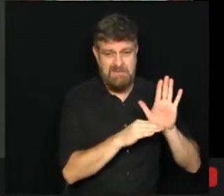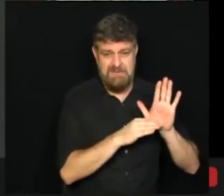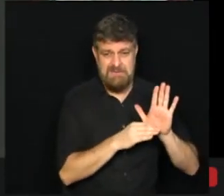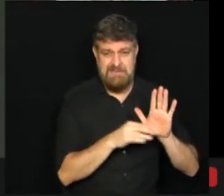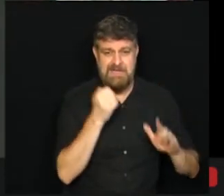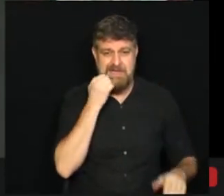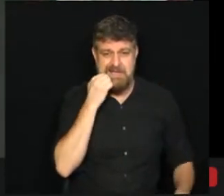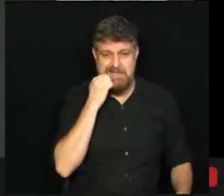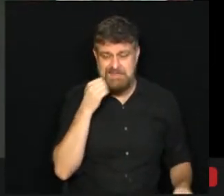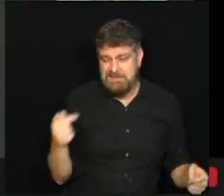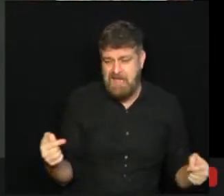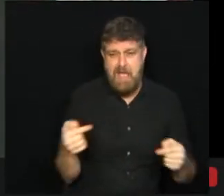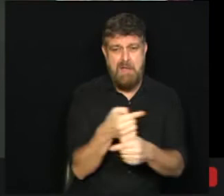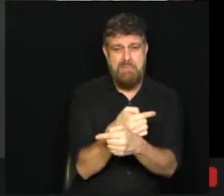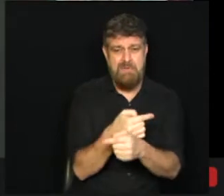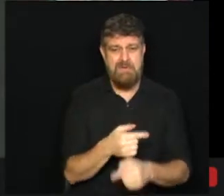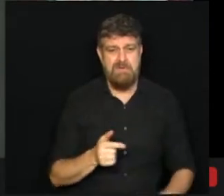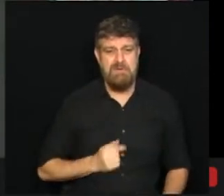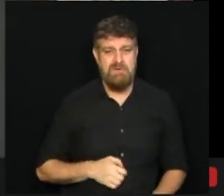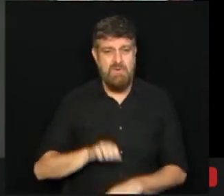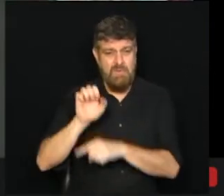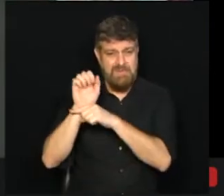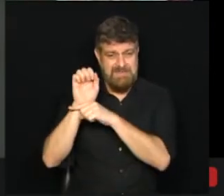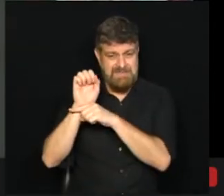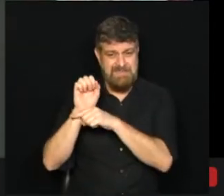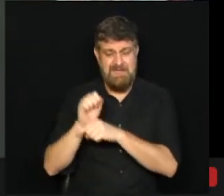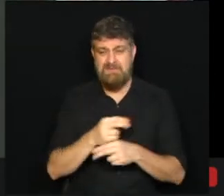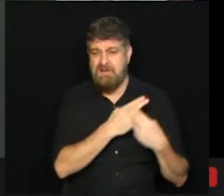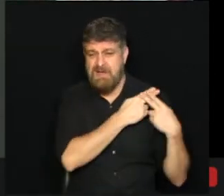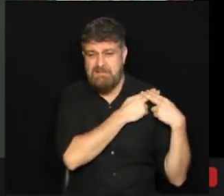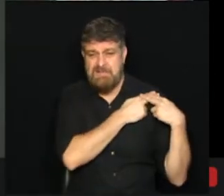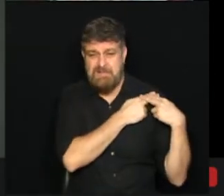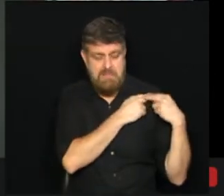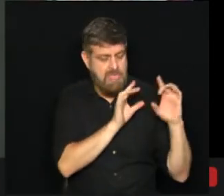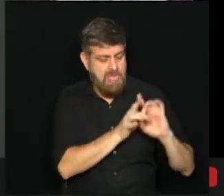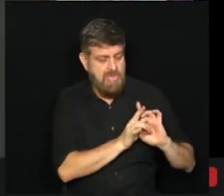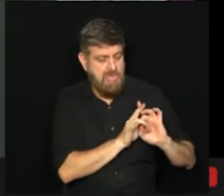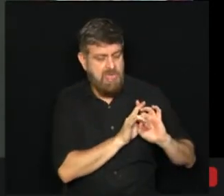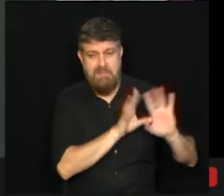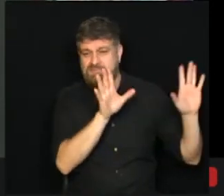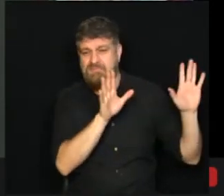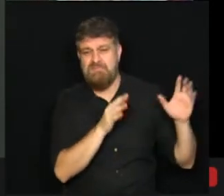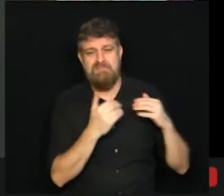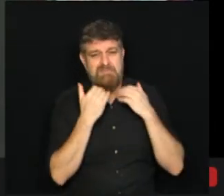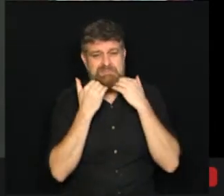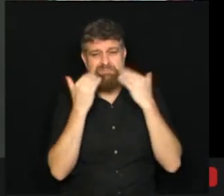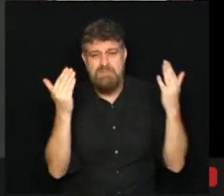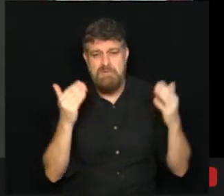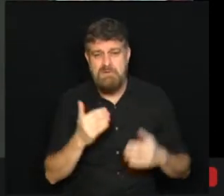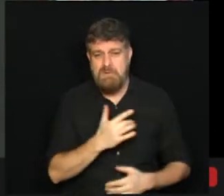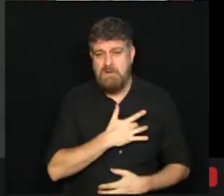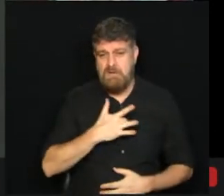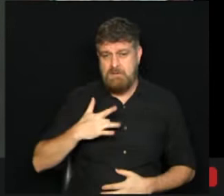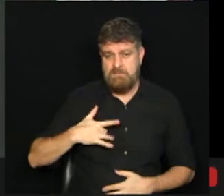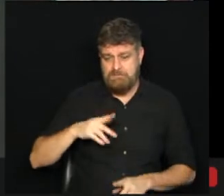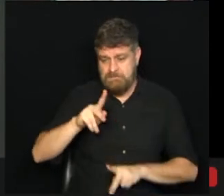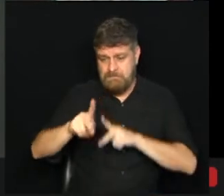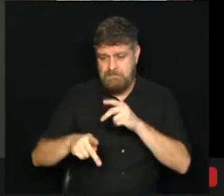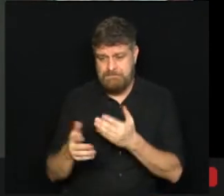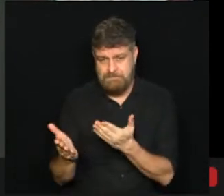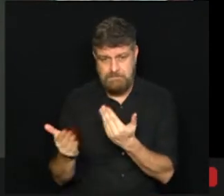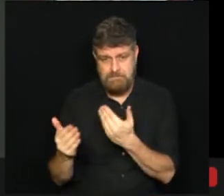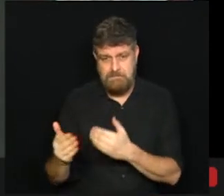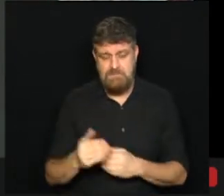ciência, desresponsabilizam o Estado das suas obrigações com a saúde da população jovem, da